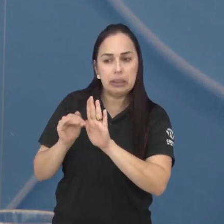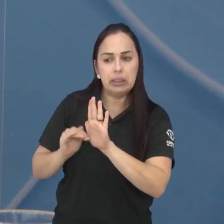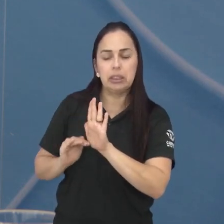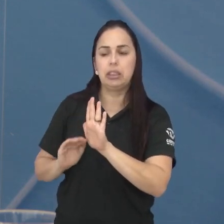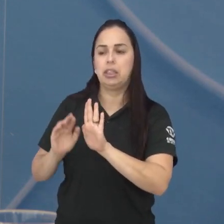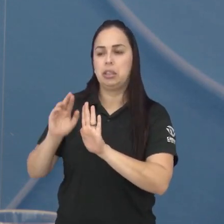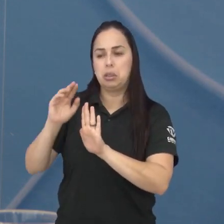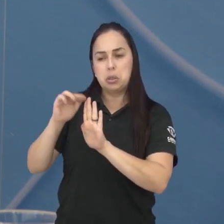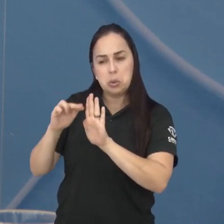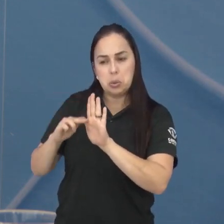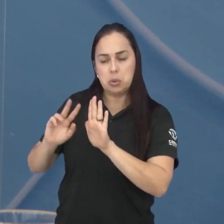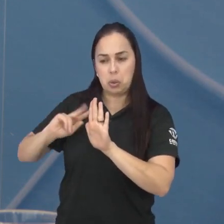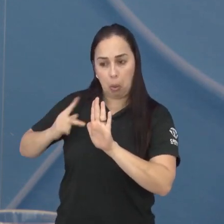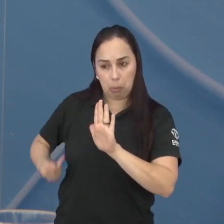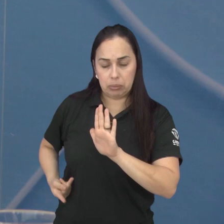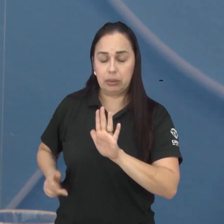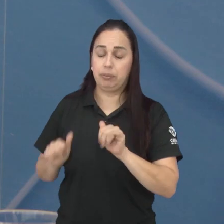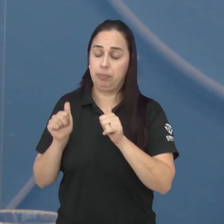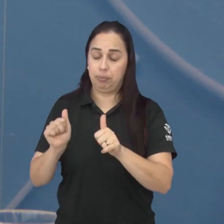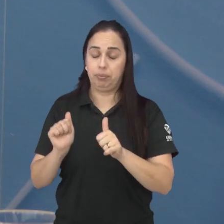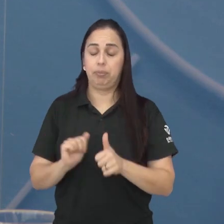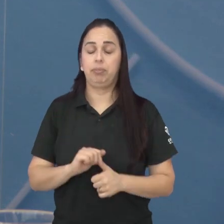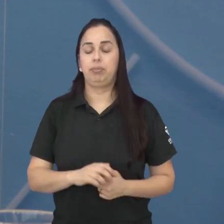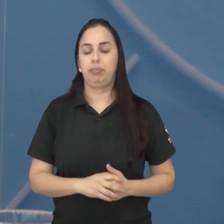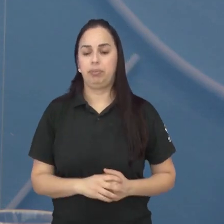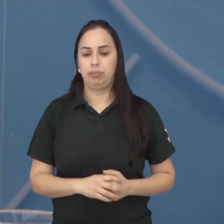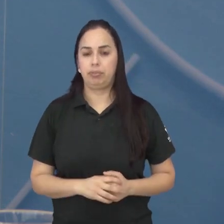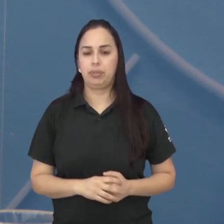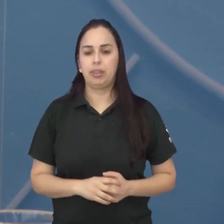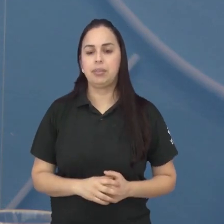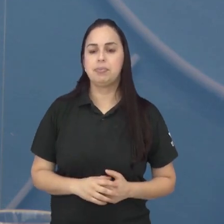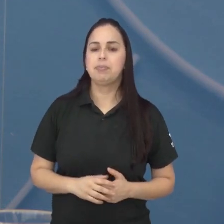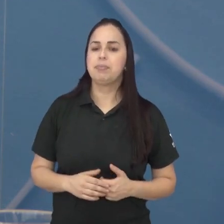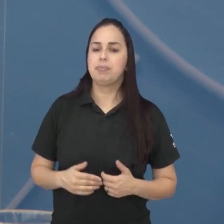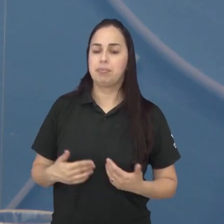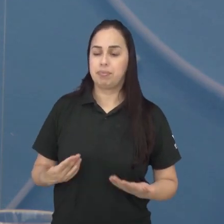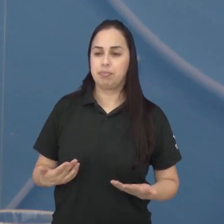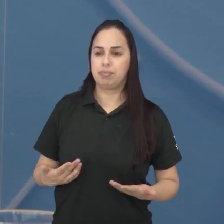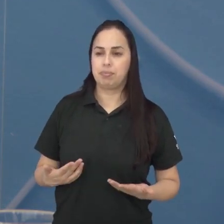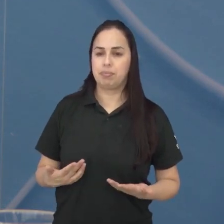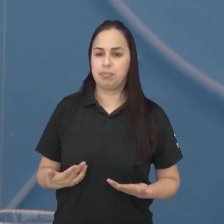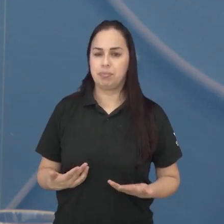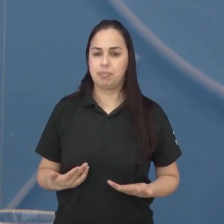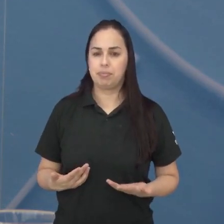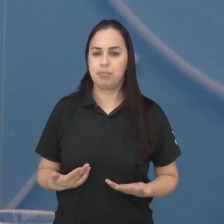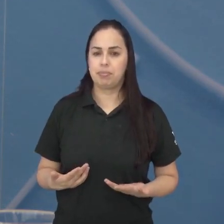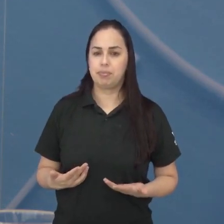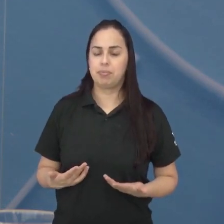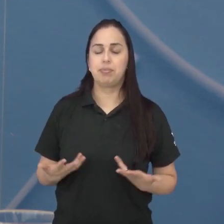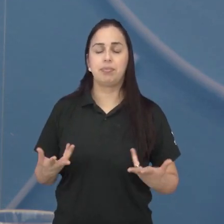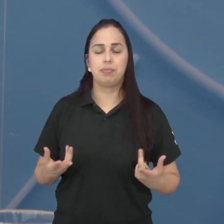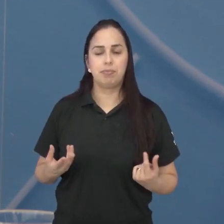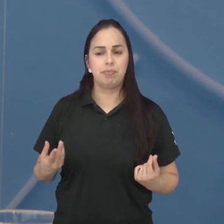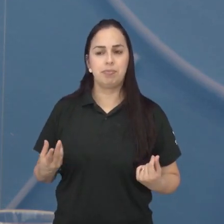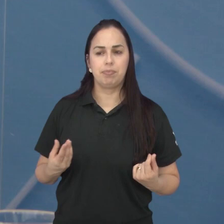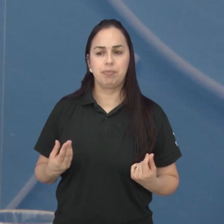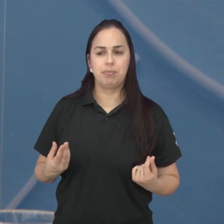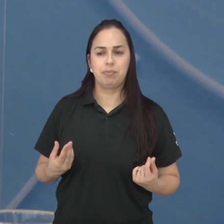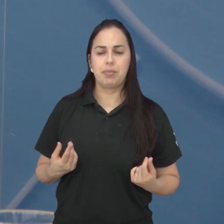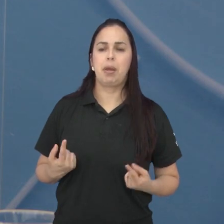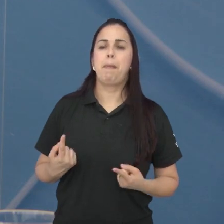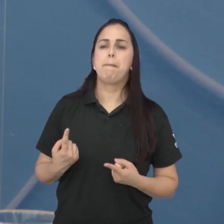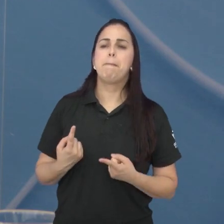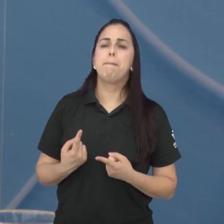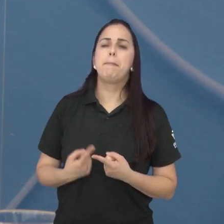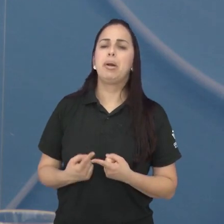critério, com humanidade e tudo, né? Agora, se você olhar por que